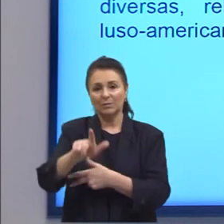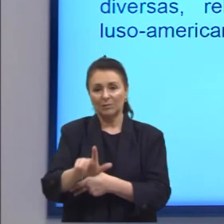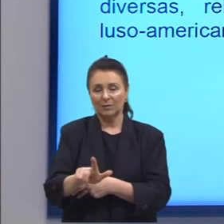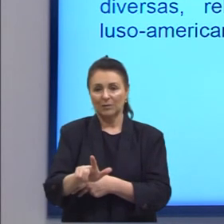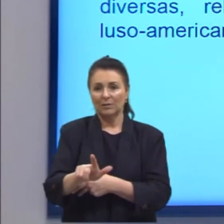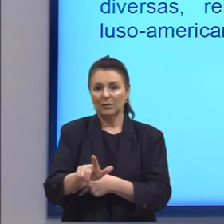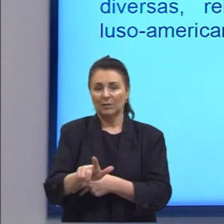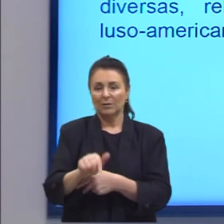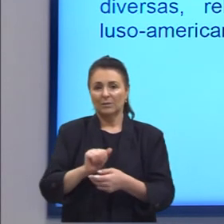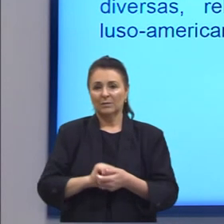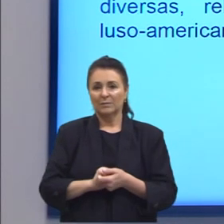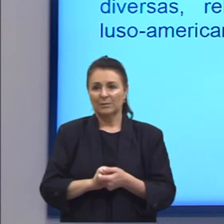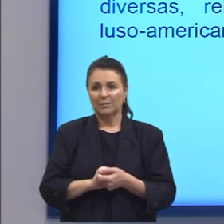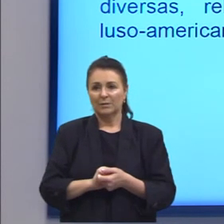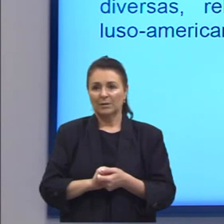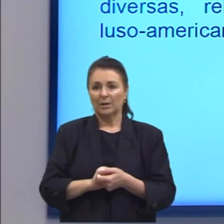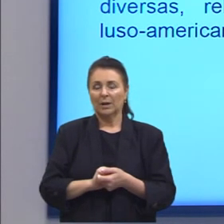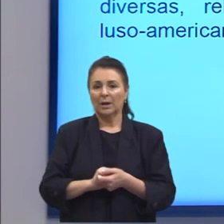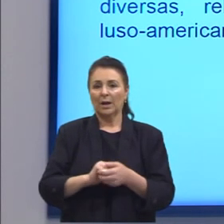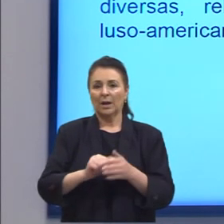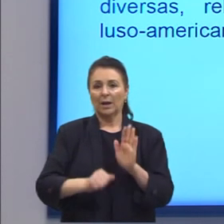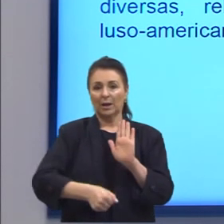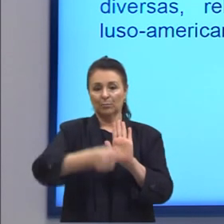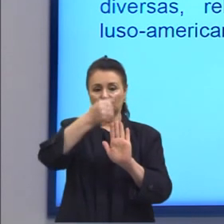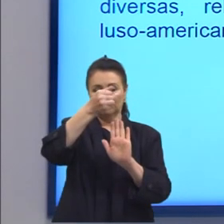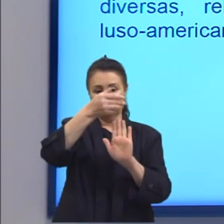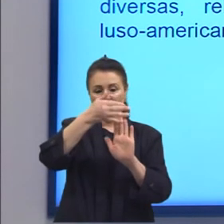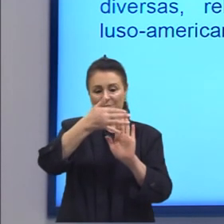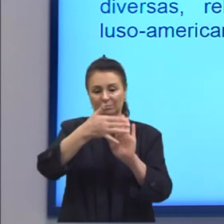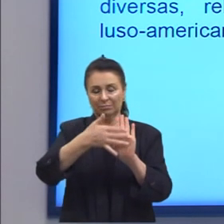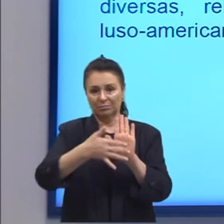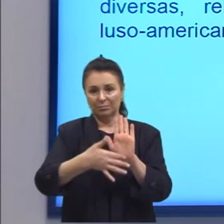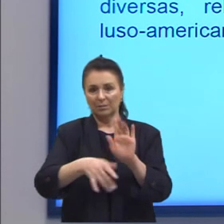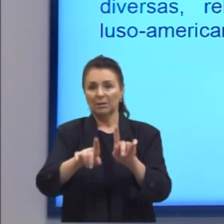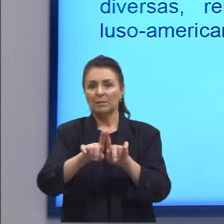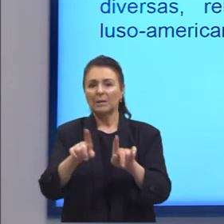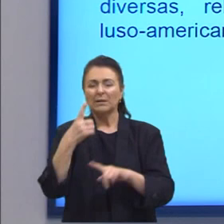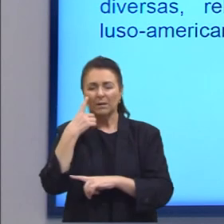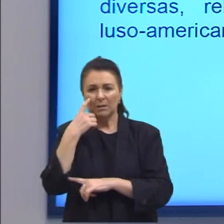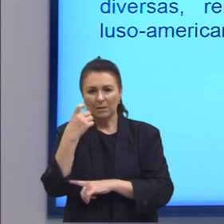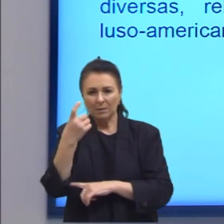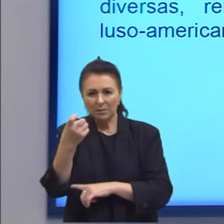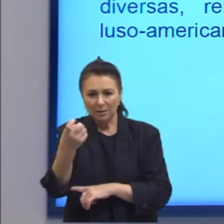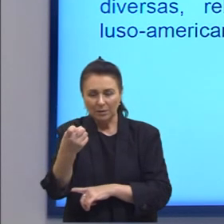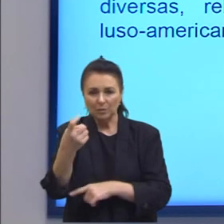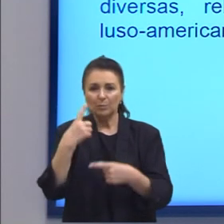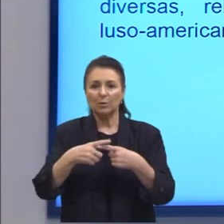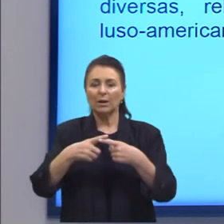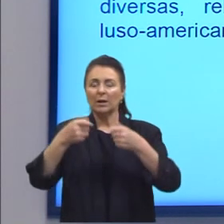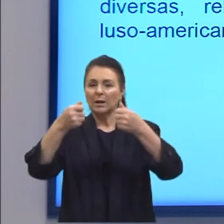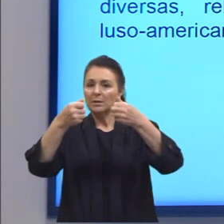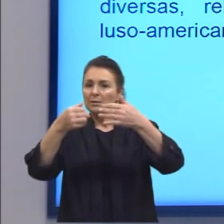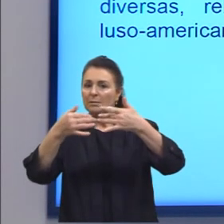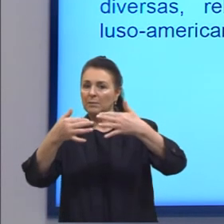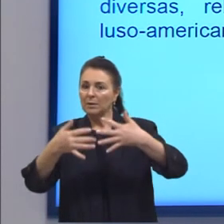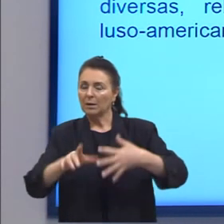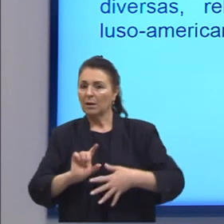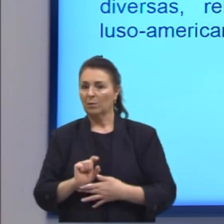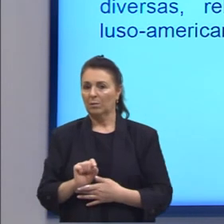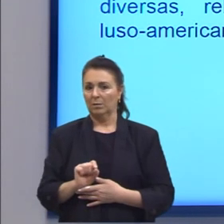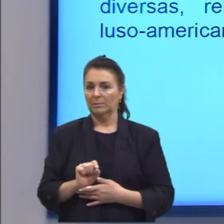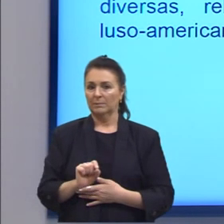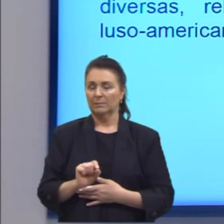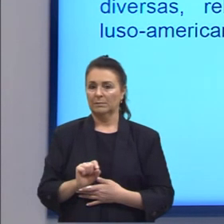ficar um pouquinho dispensa para gente falar agora também Mas ela é bem interessante que ela fala sobre essa questão